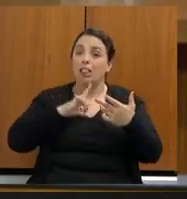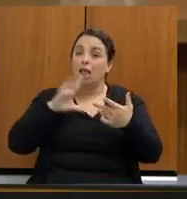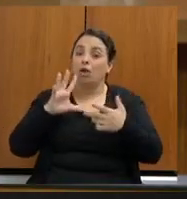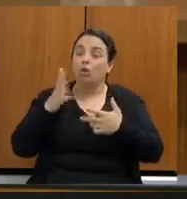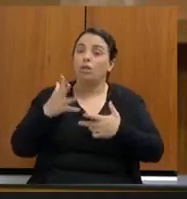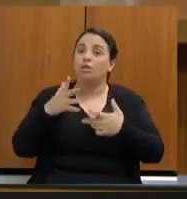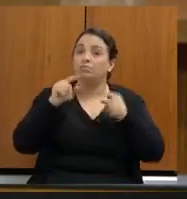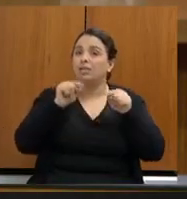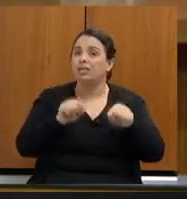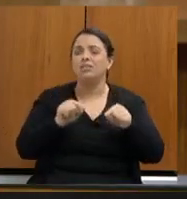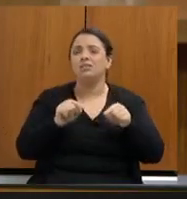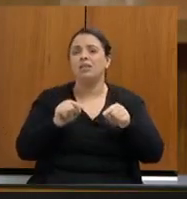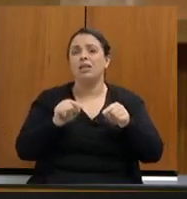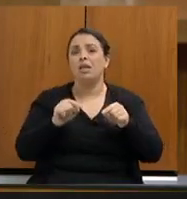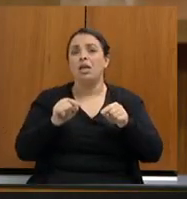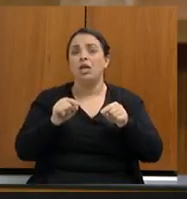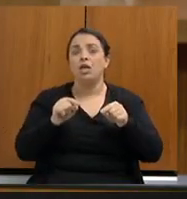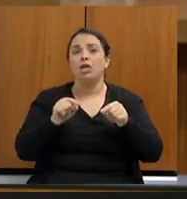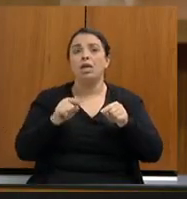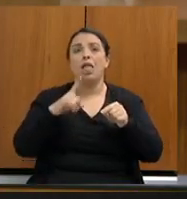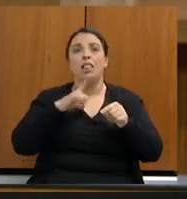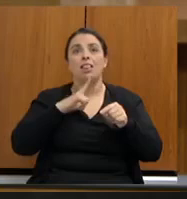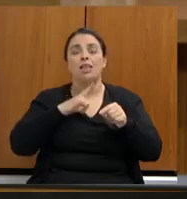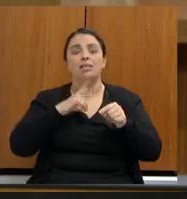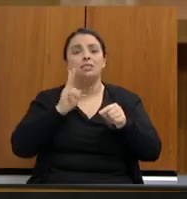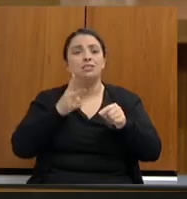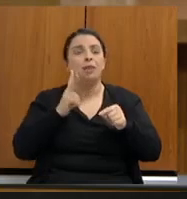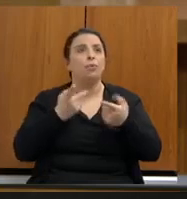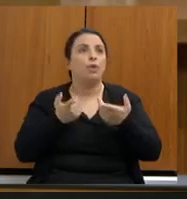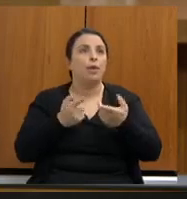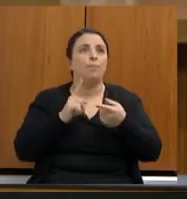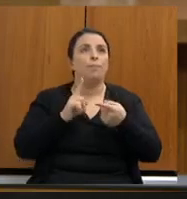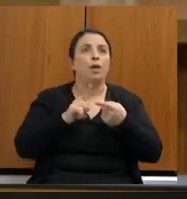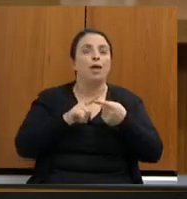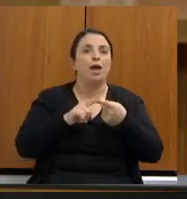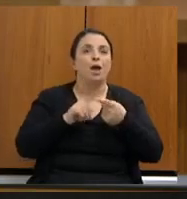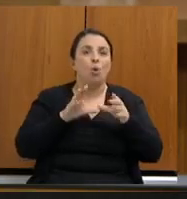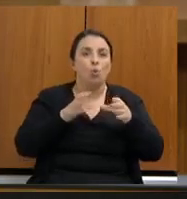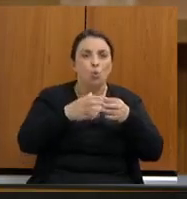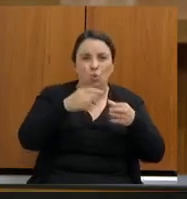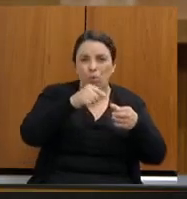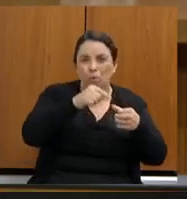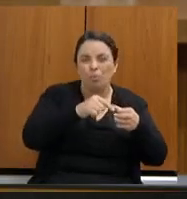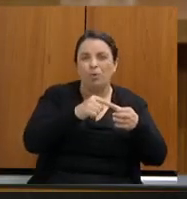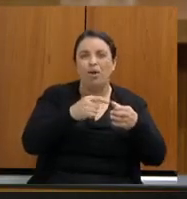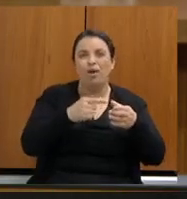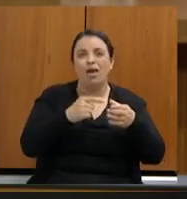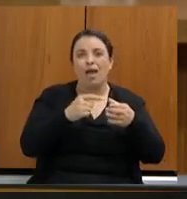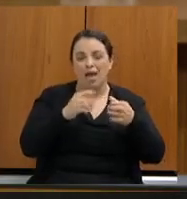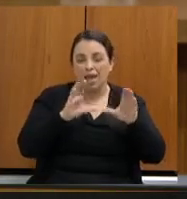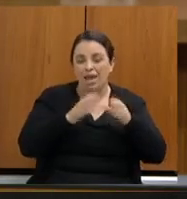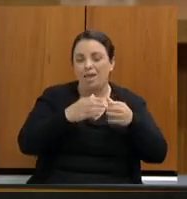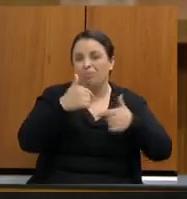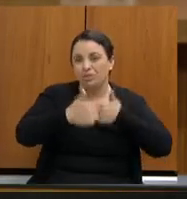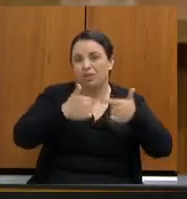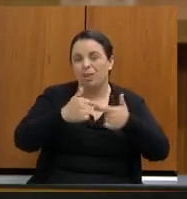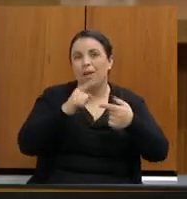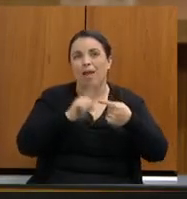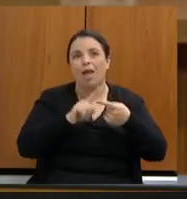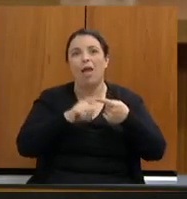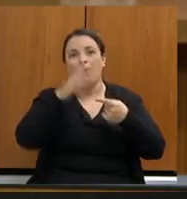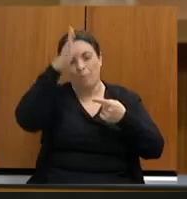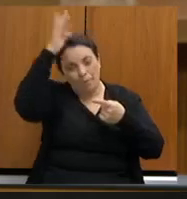as guarnições são compostas de bombeiros de médicos e enfermeiros e não se poderia deixar